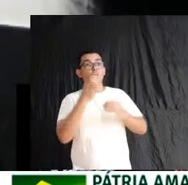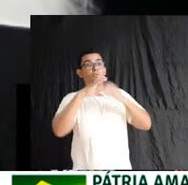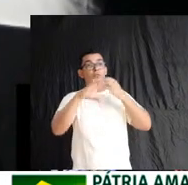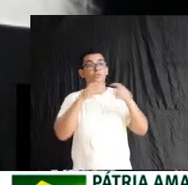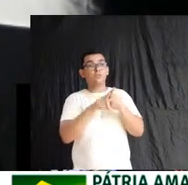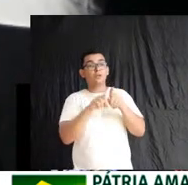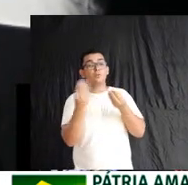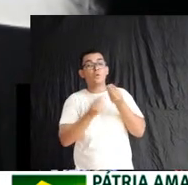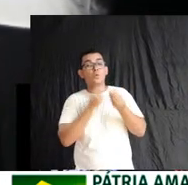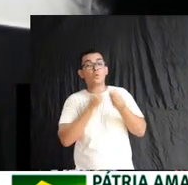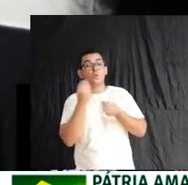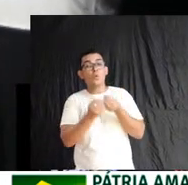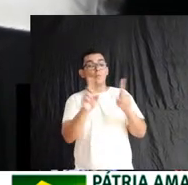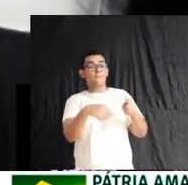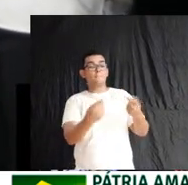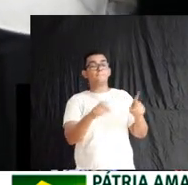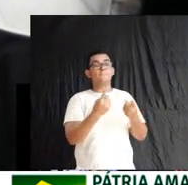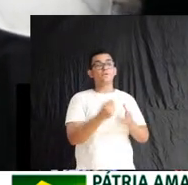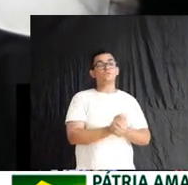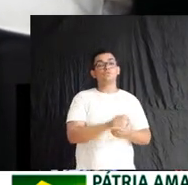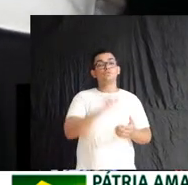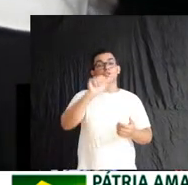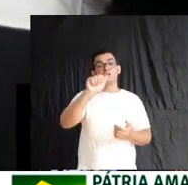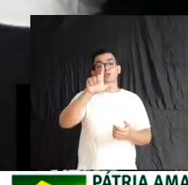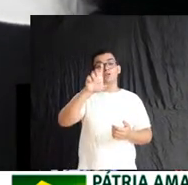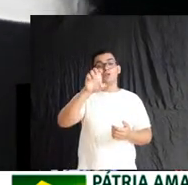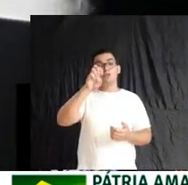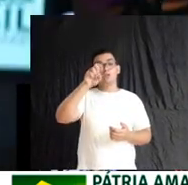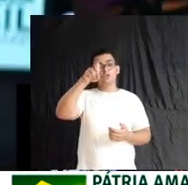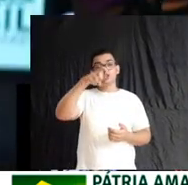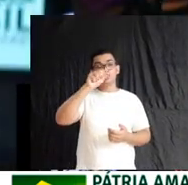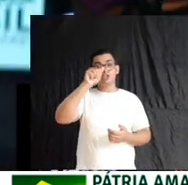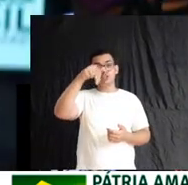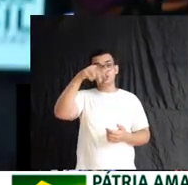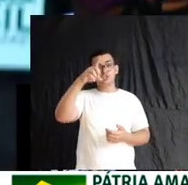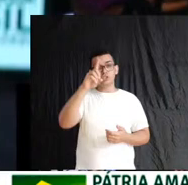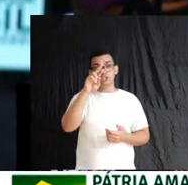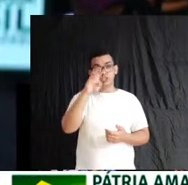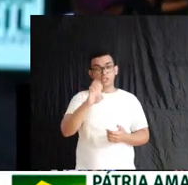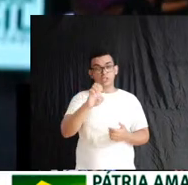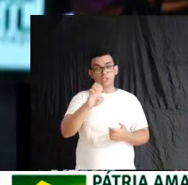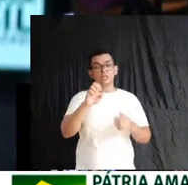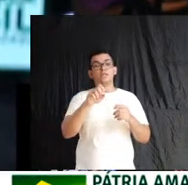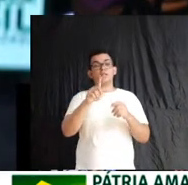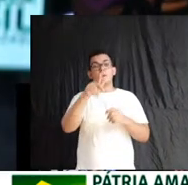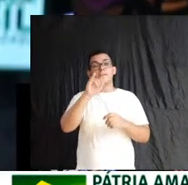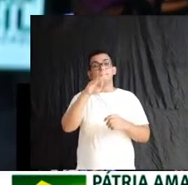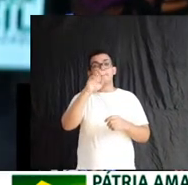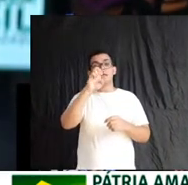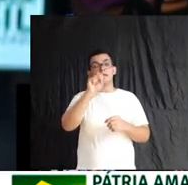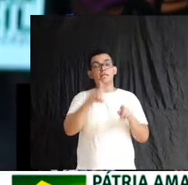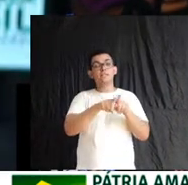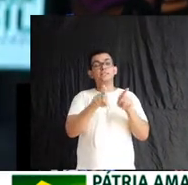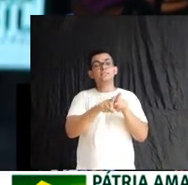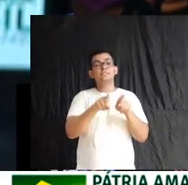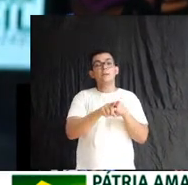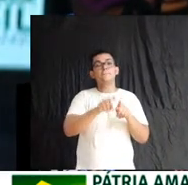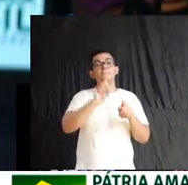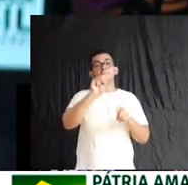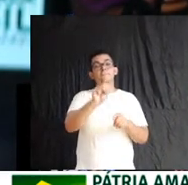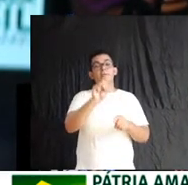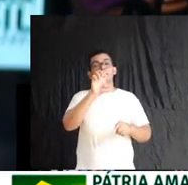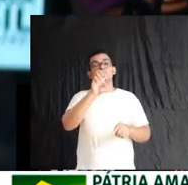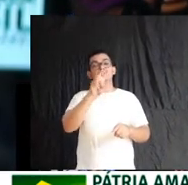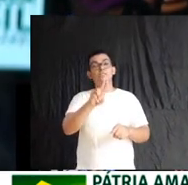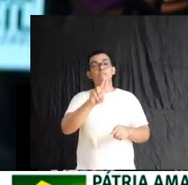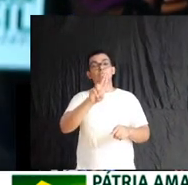como músicos, que são Alexandre Pires e Seu Jorge. Eu gostaria muito de ver esses muito caras bom. Ao vivo. Você